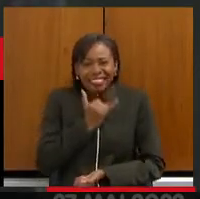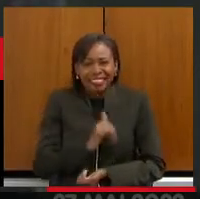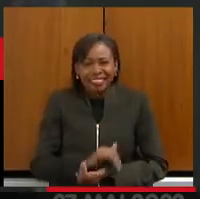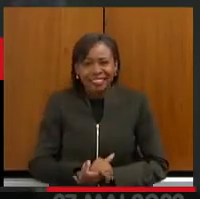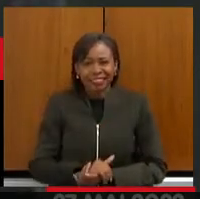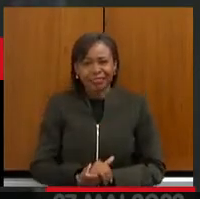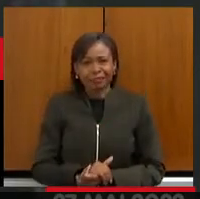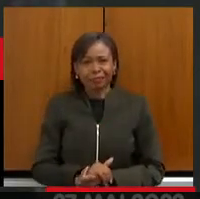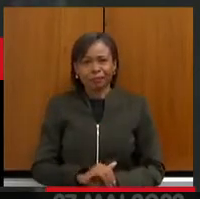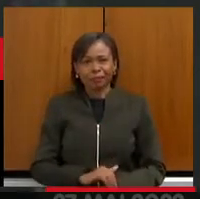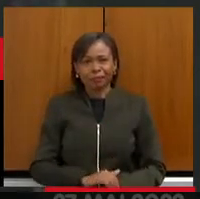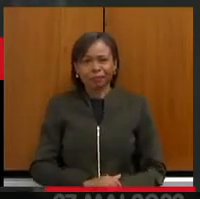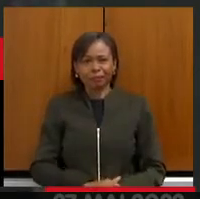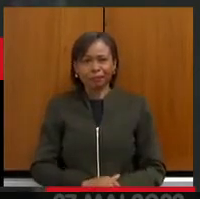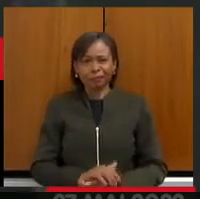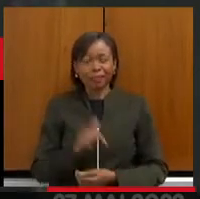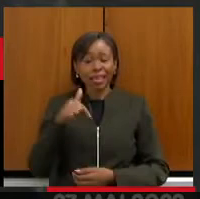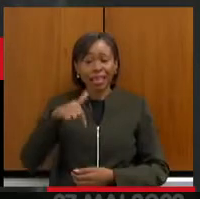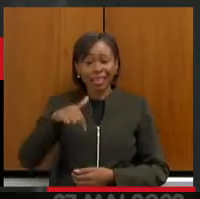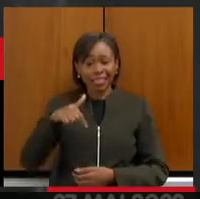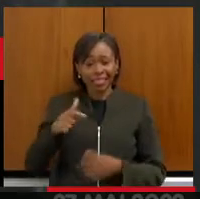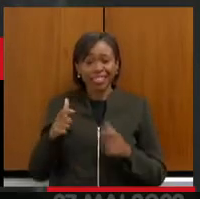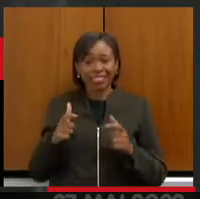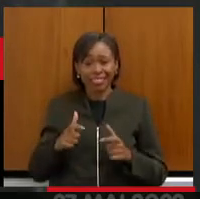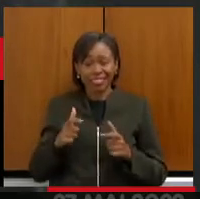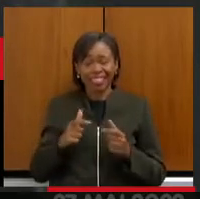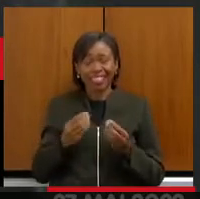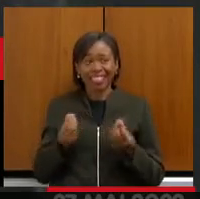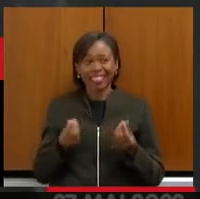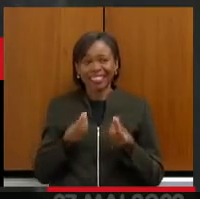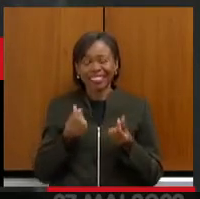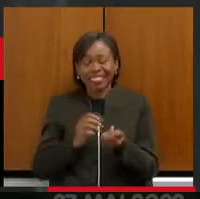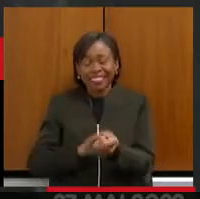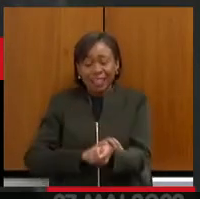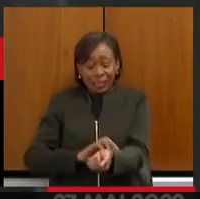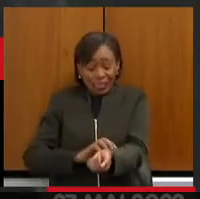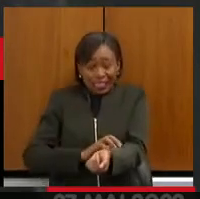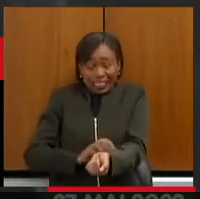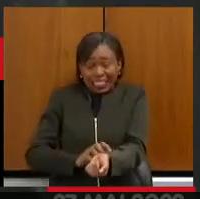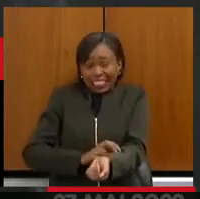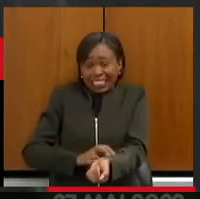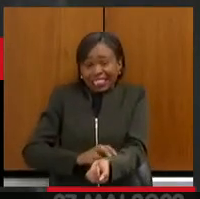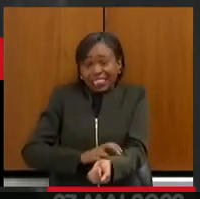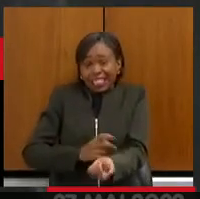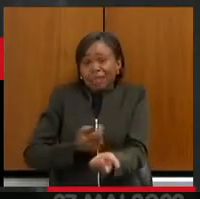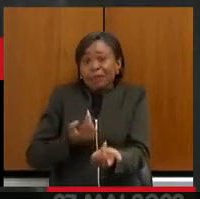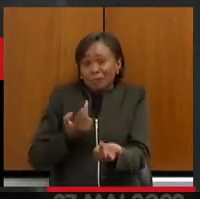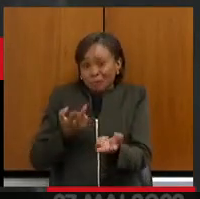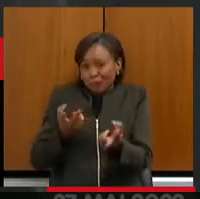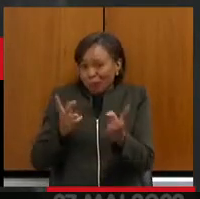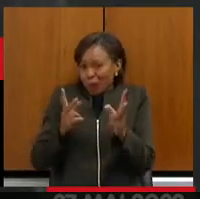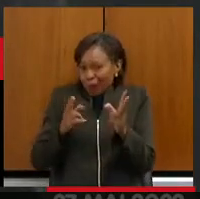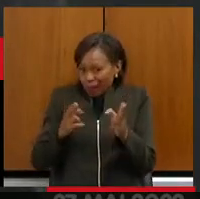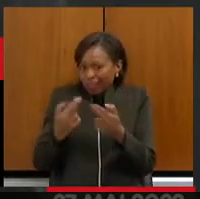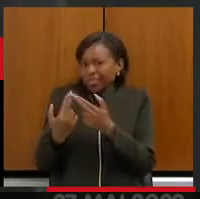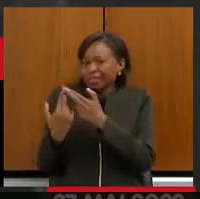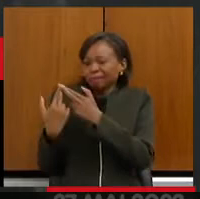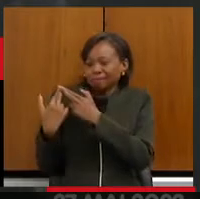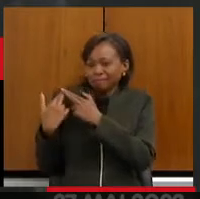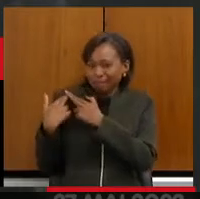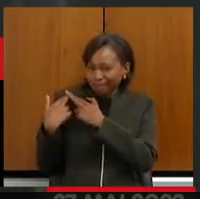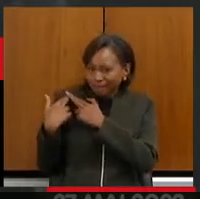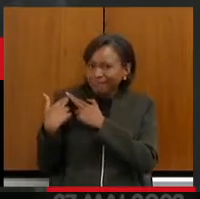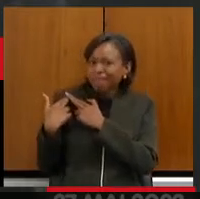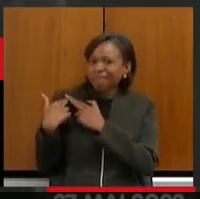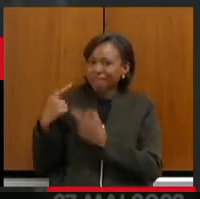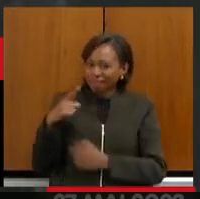e esse lugar do nervosismo é do tamanho da responsabilidade que a gente assumi